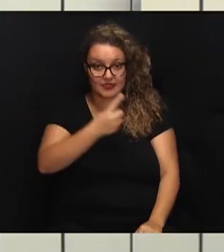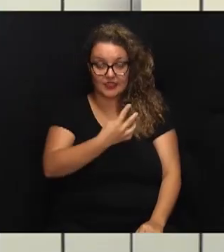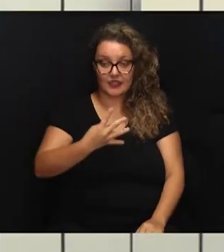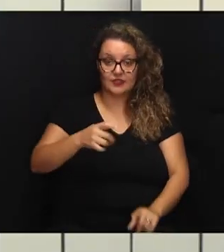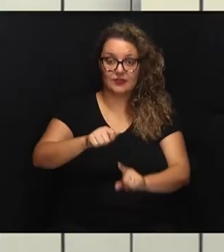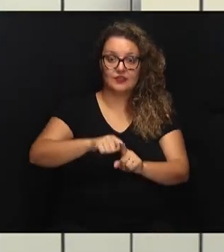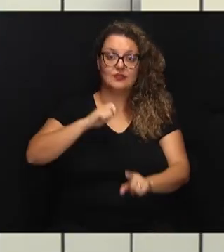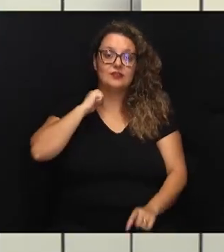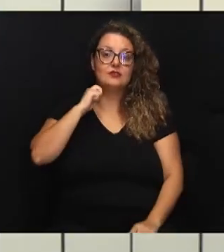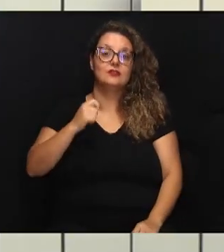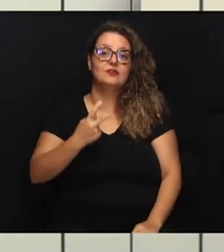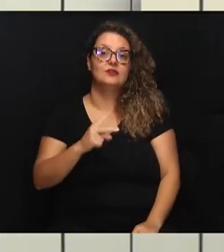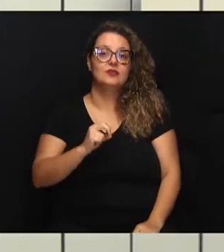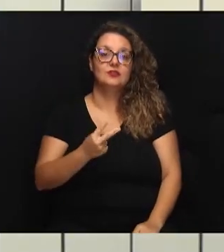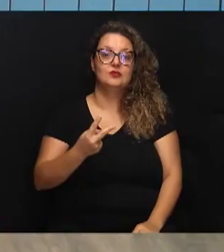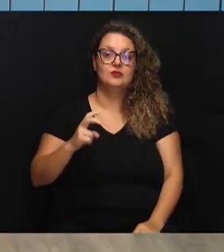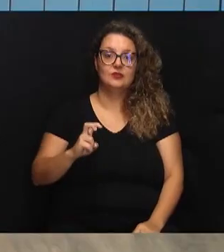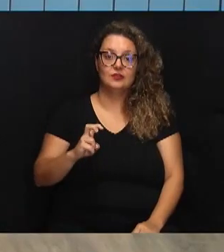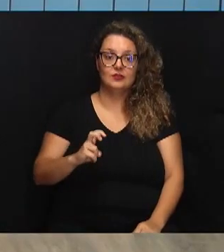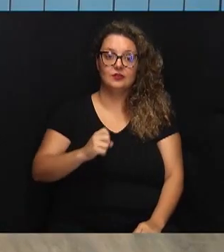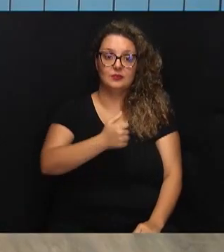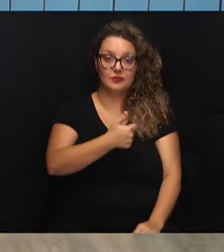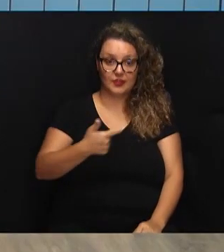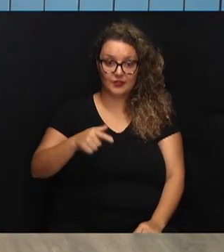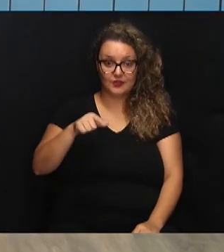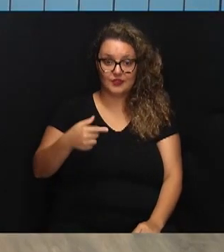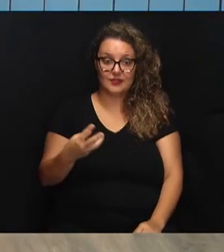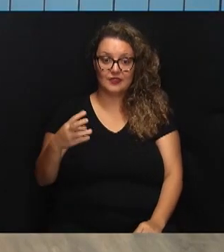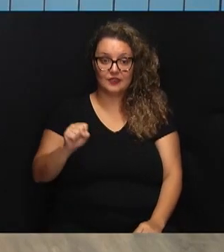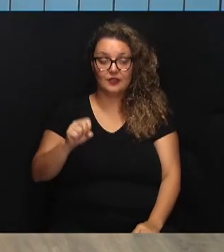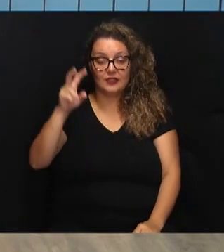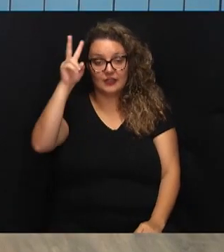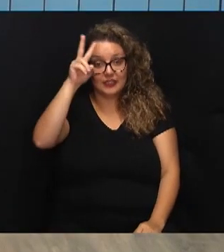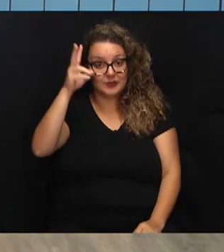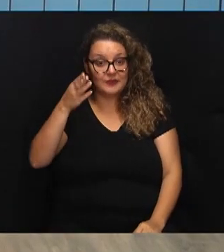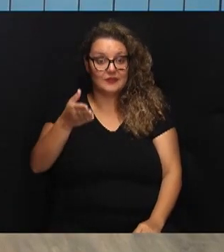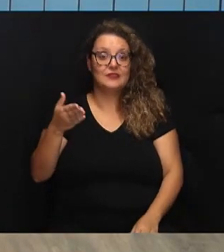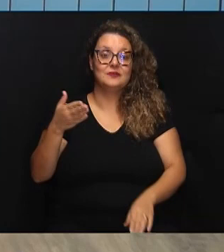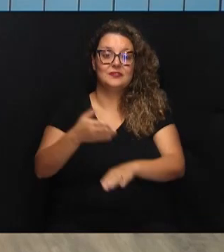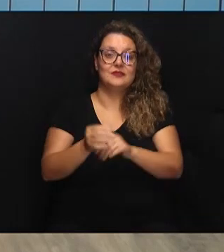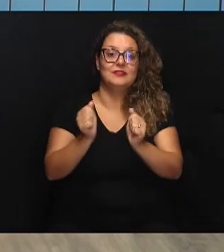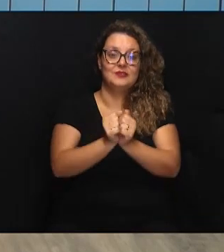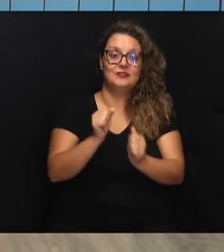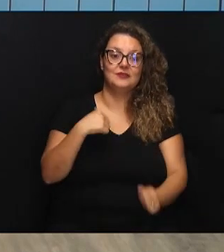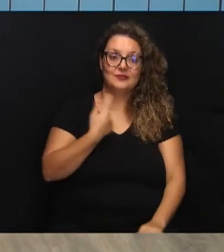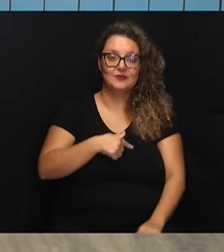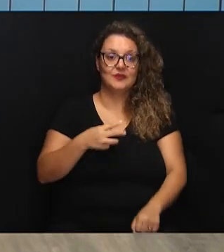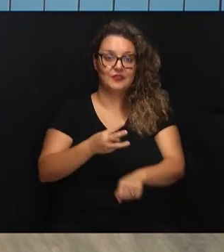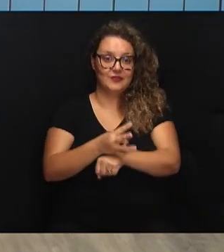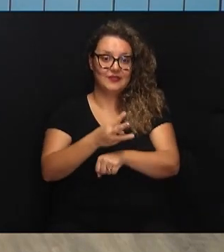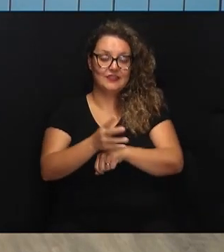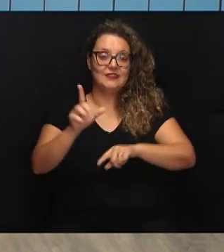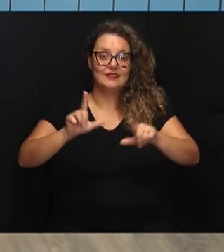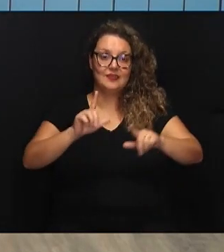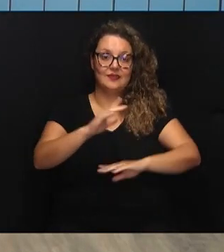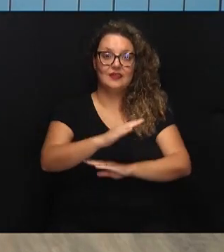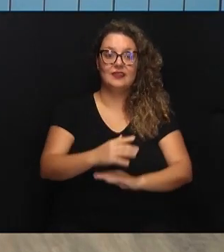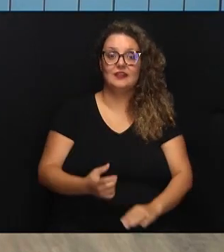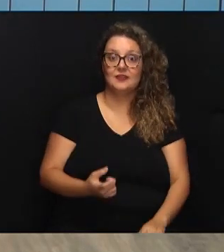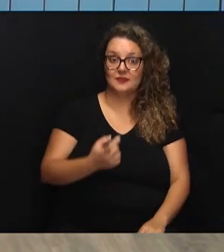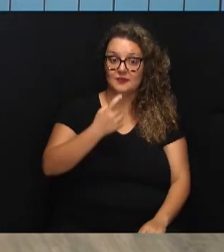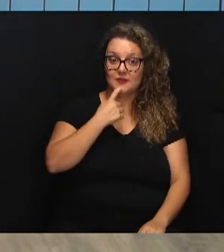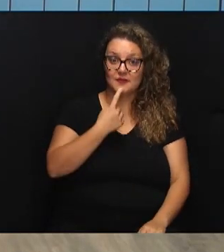de 2025, 12h38. Lembrando que você pode participar com a gente através do WhatsApp da TV Câmara Campinas